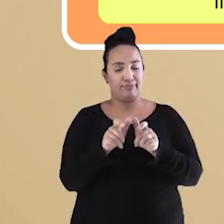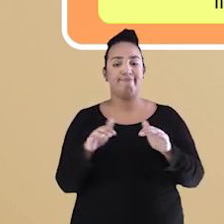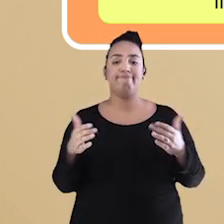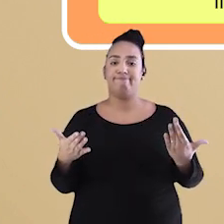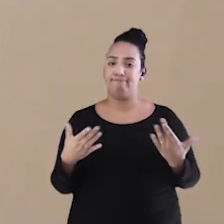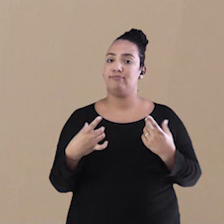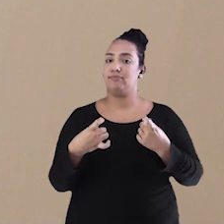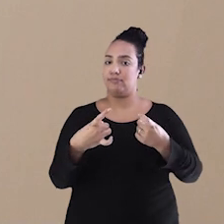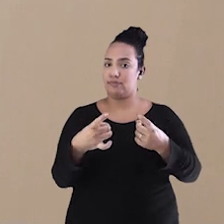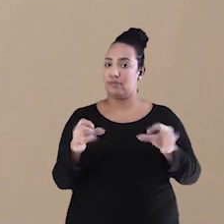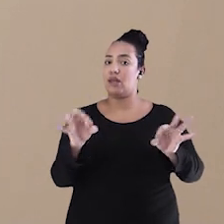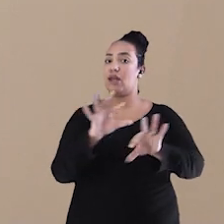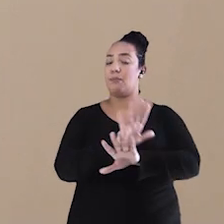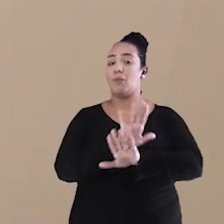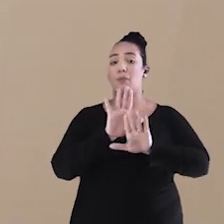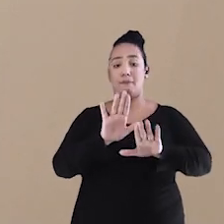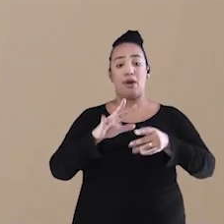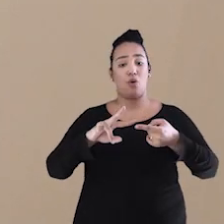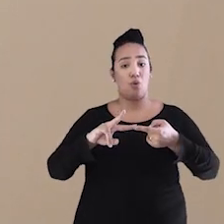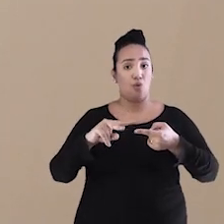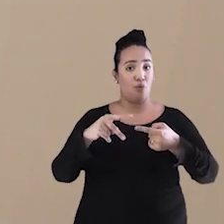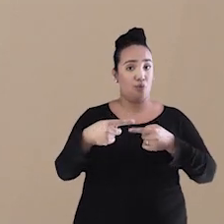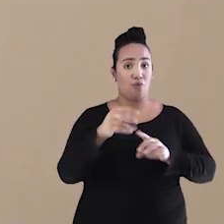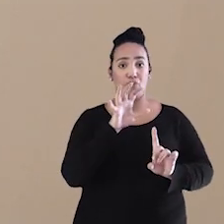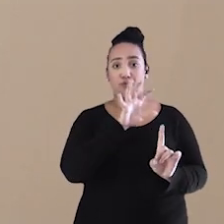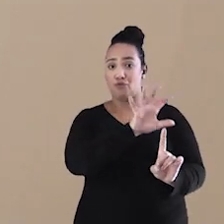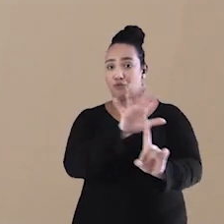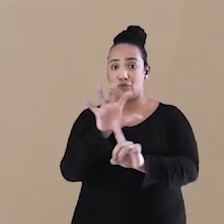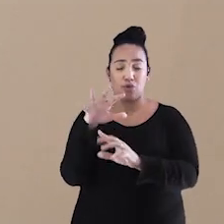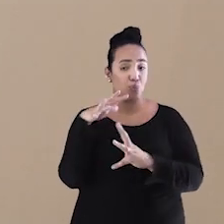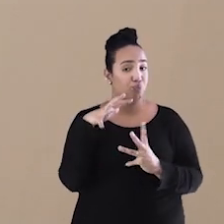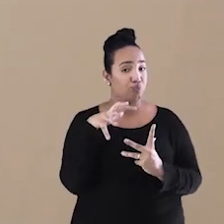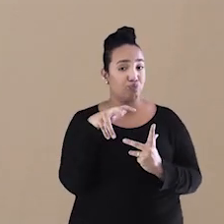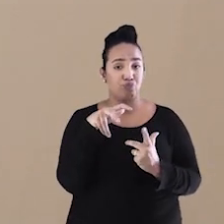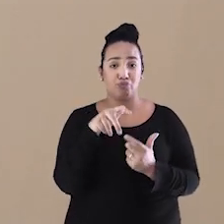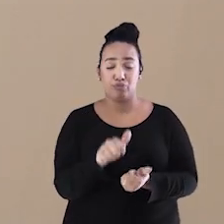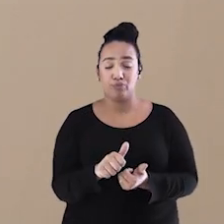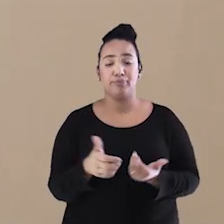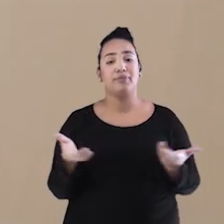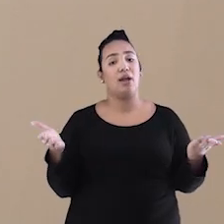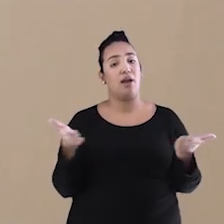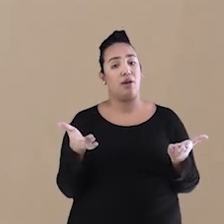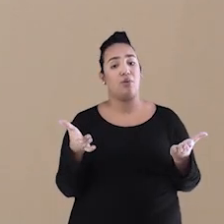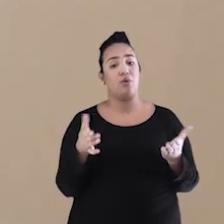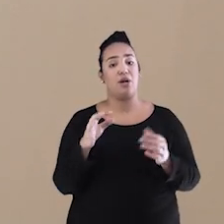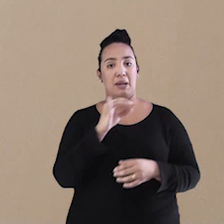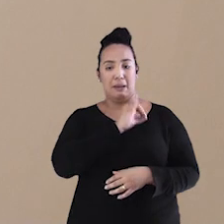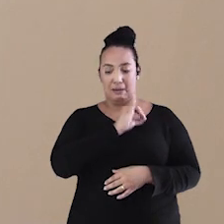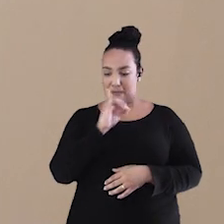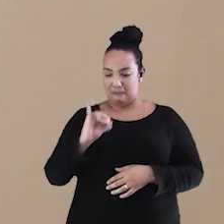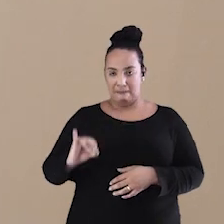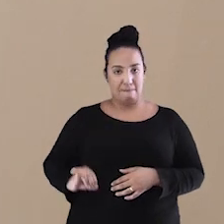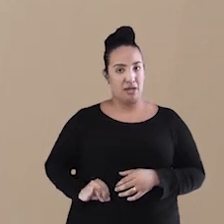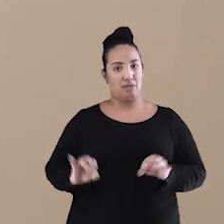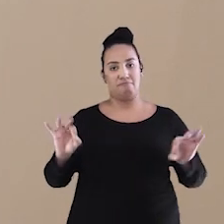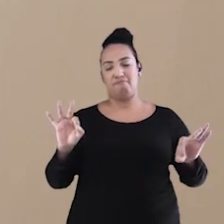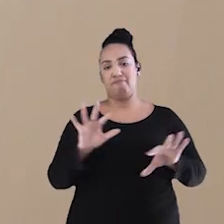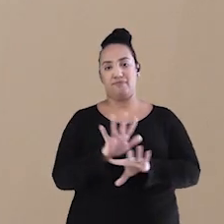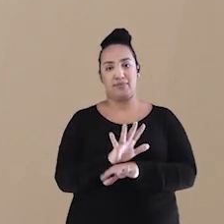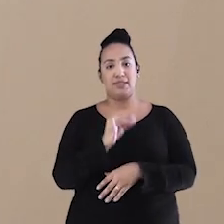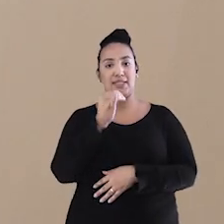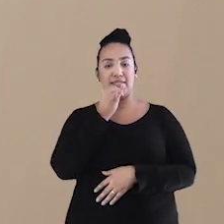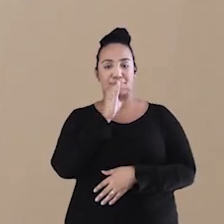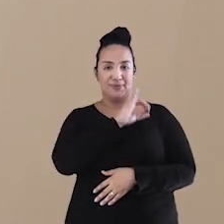pesada. A guerra havia acabado, mas suas consequências atingiram todo mundo. Chegava ao fim os